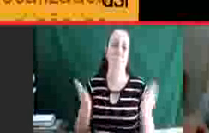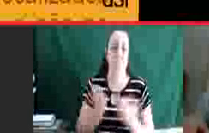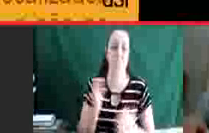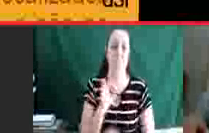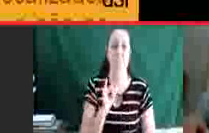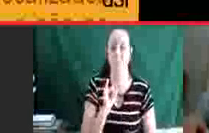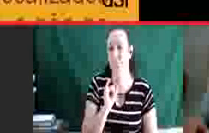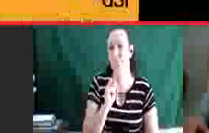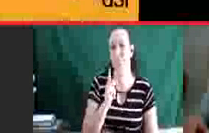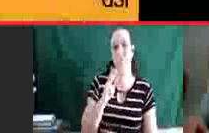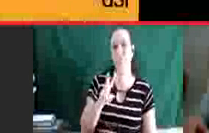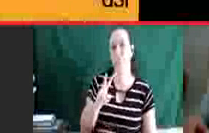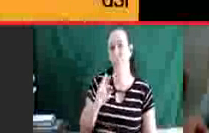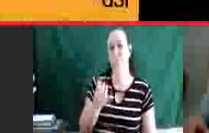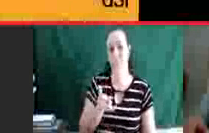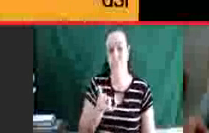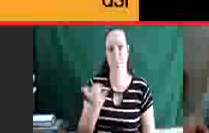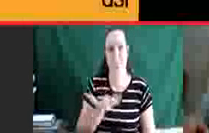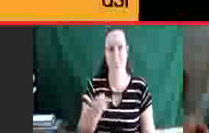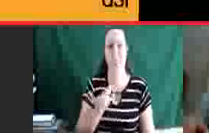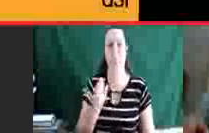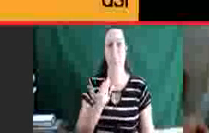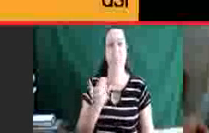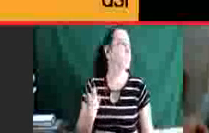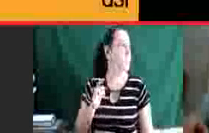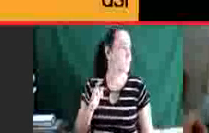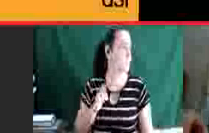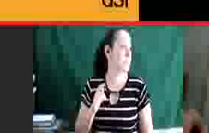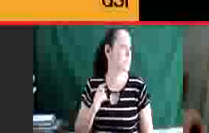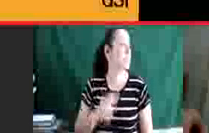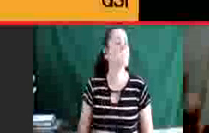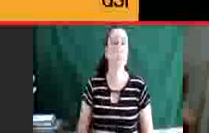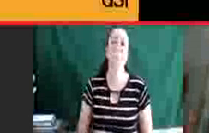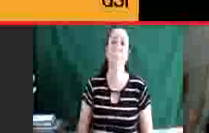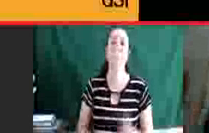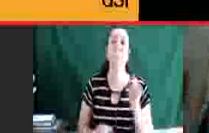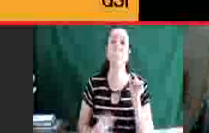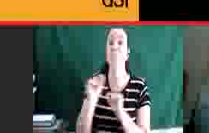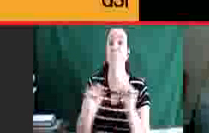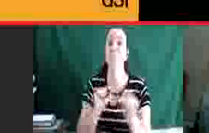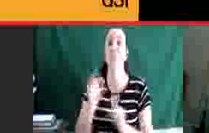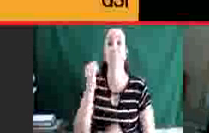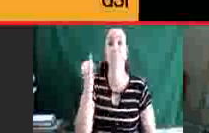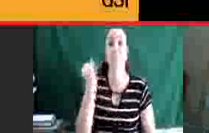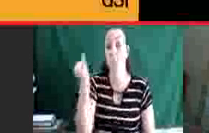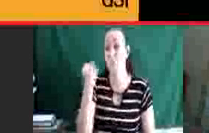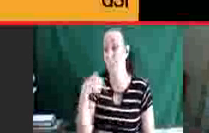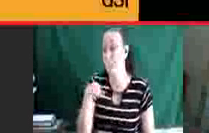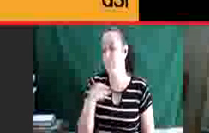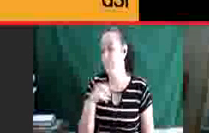2001.2.12ff.2.2.10. Pergunte a ele. O servidor recursivo então pergunta ao autoritativo do .br: quem é